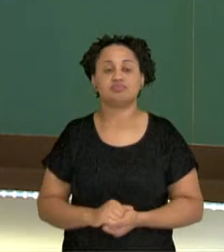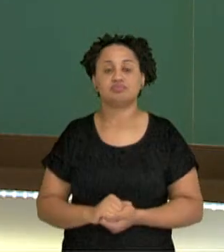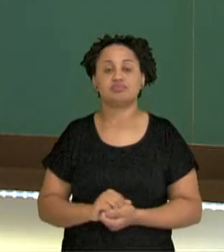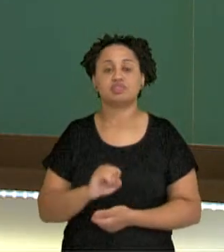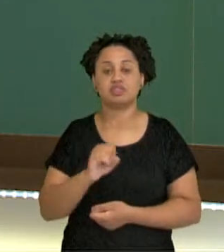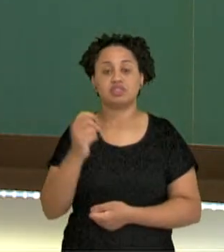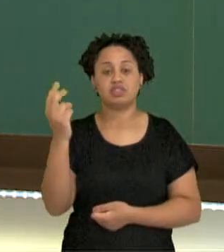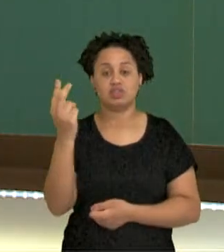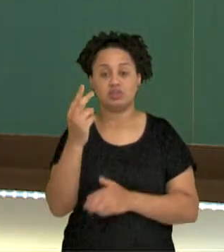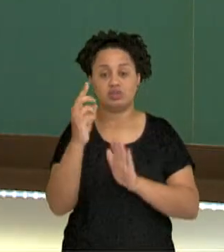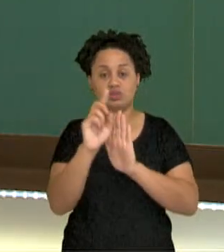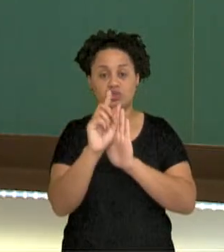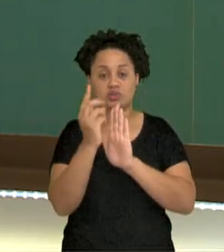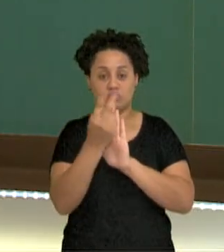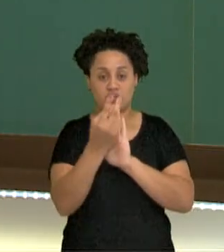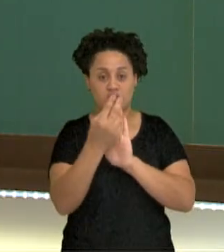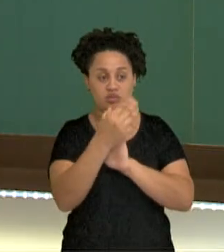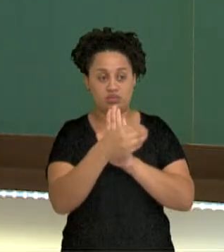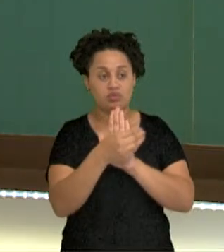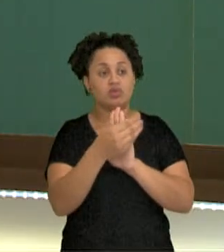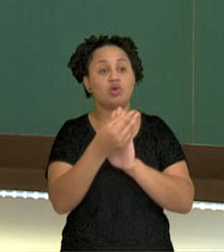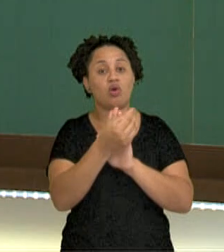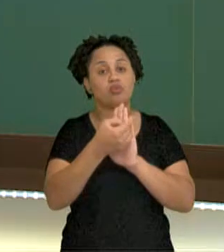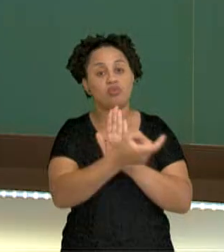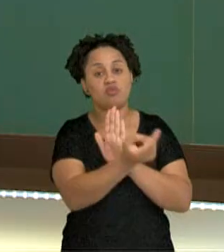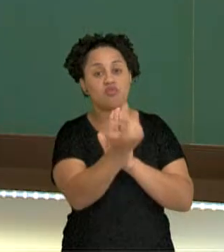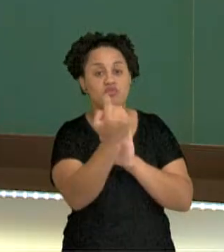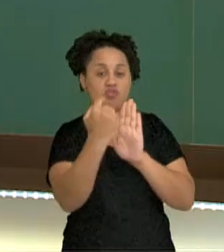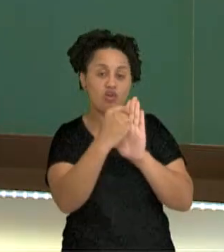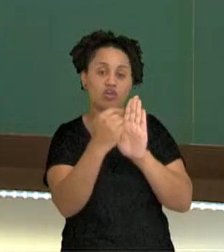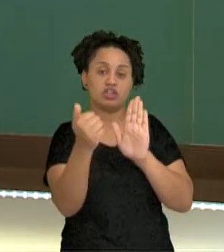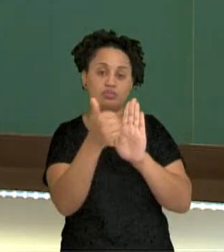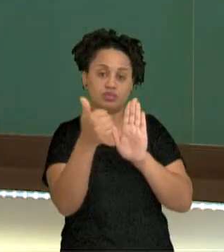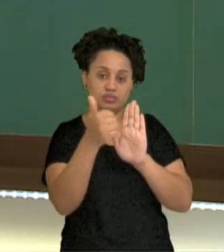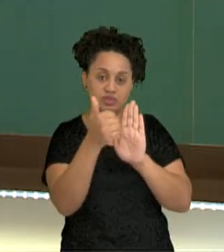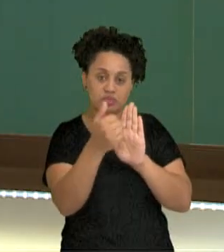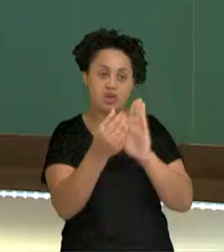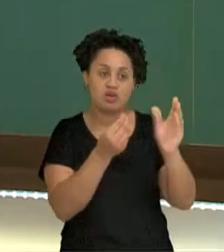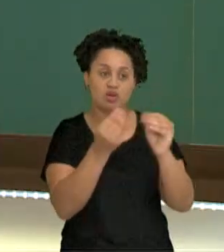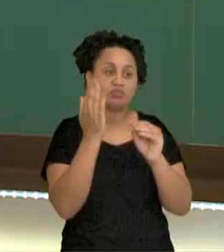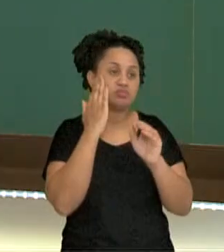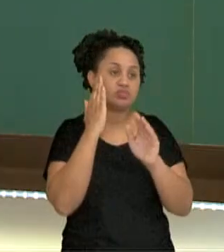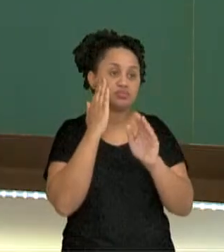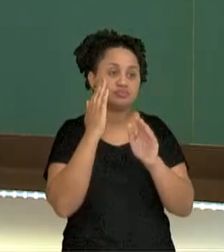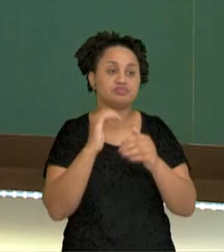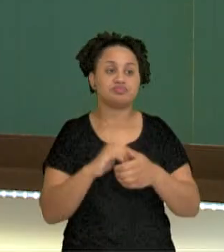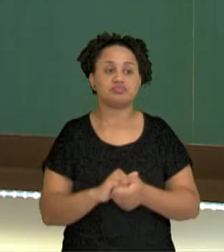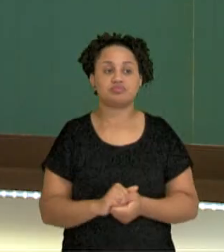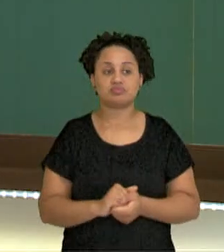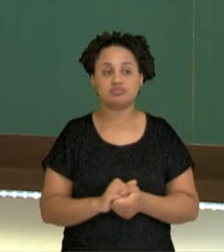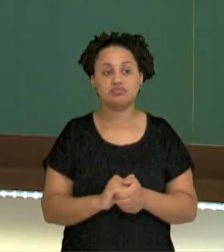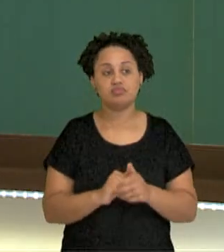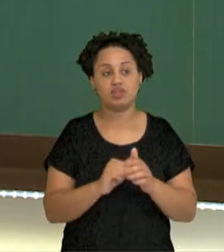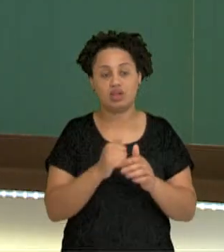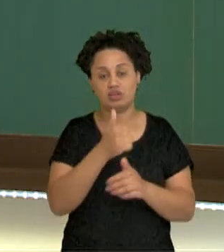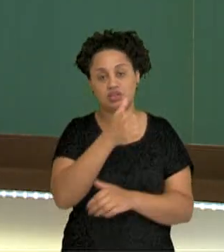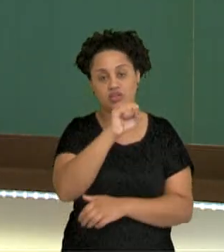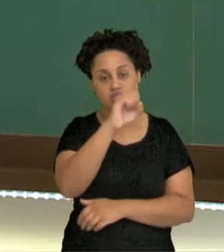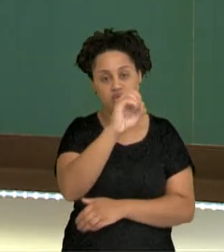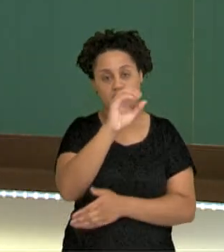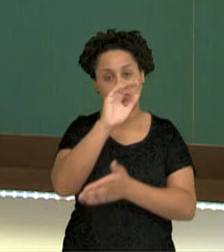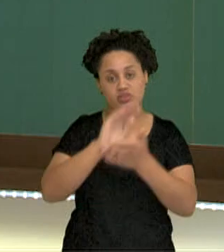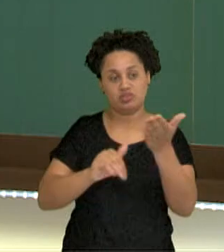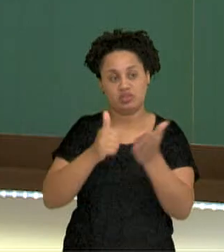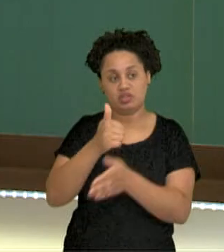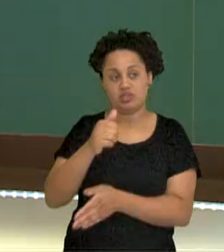segundo quadrante, vemos a redução dele ao primeiro quadrante para achar o ângulo correspondente. Então, diferença dele com